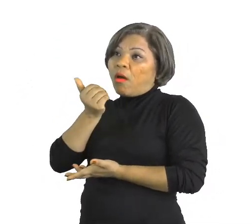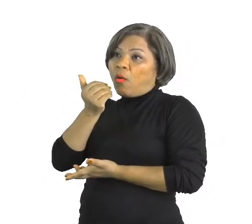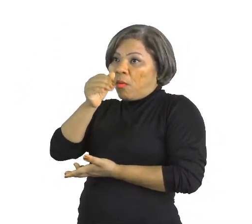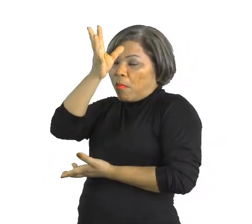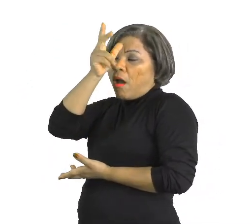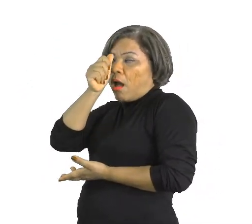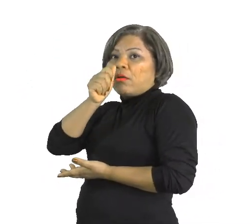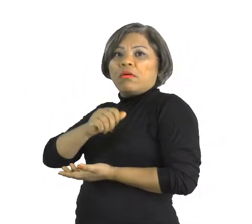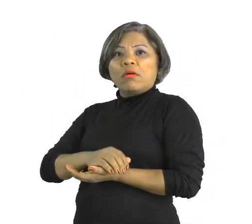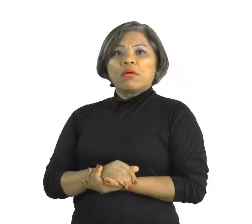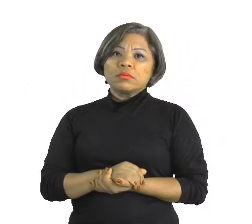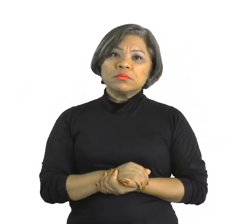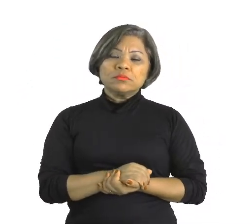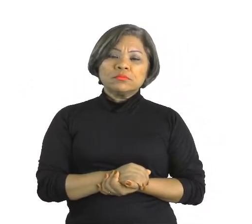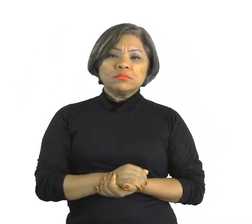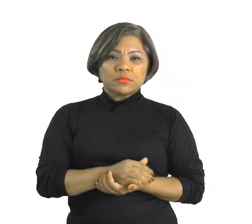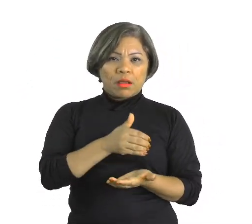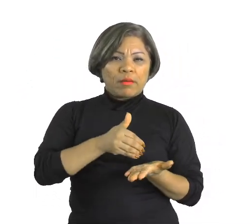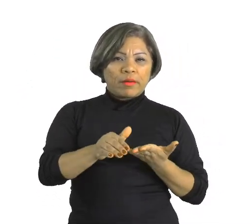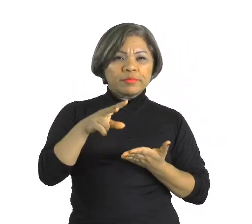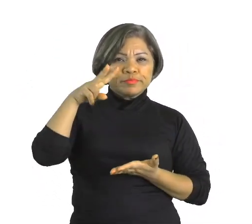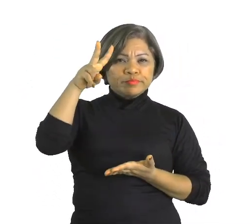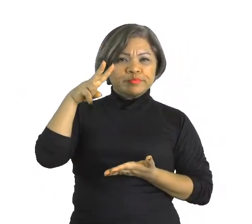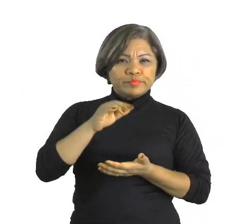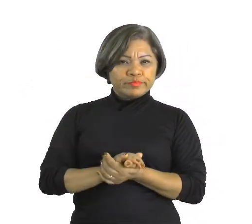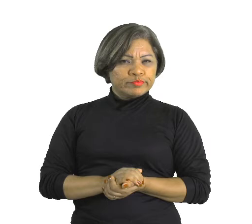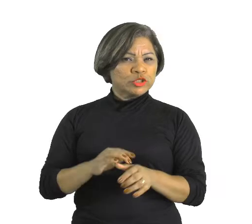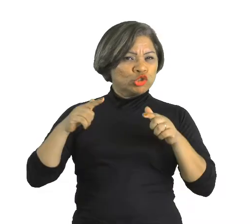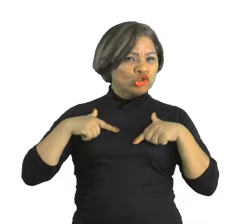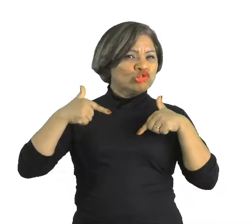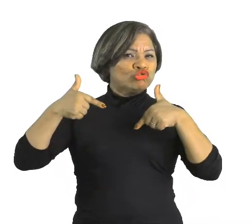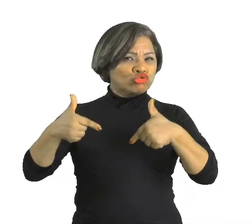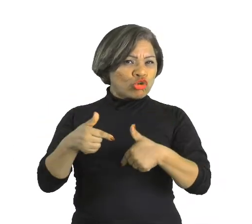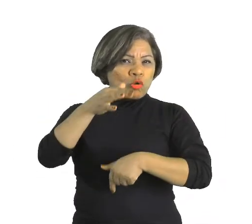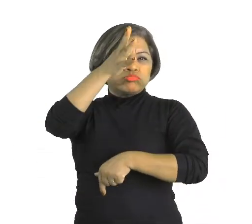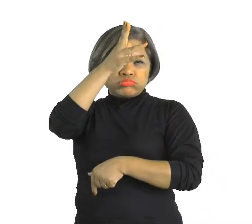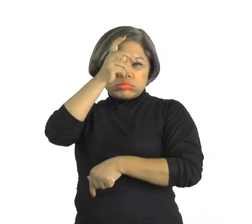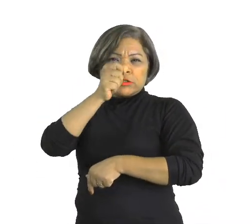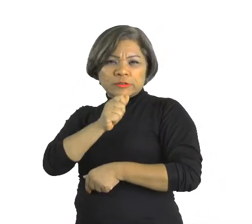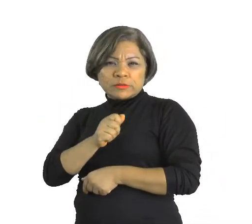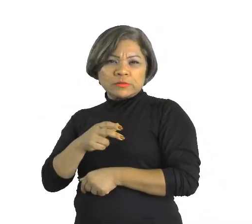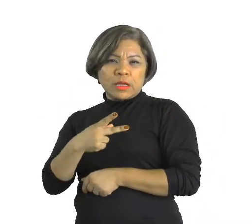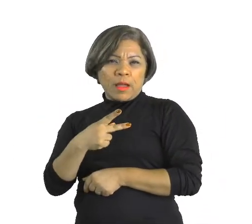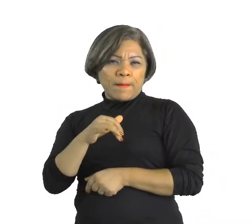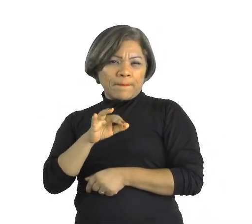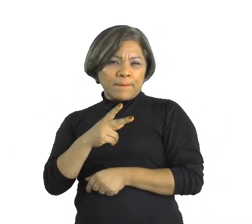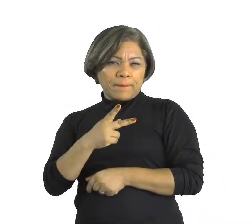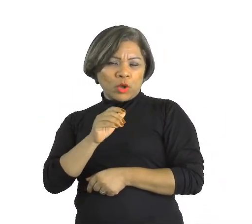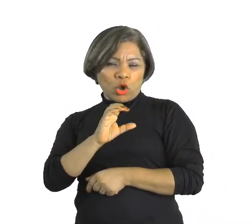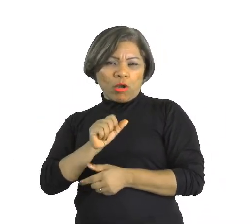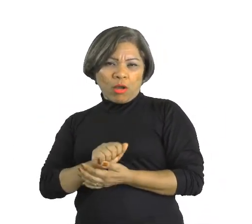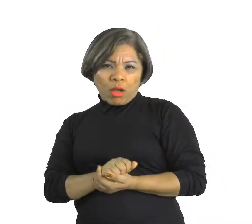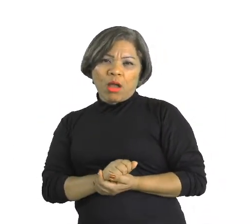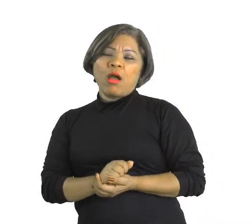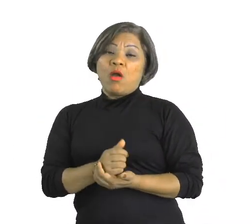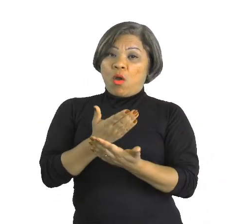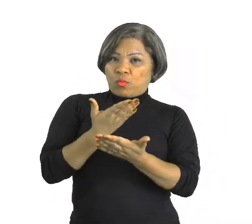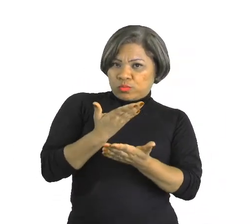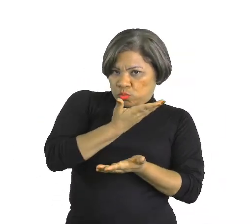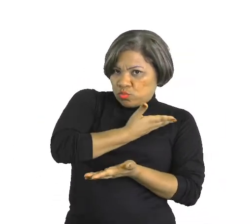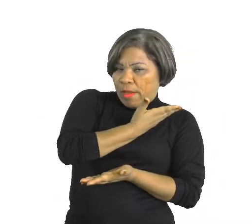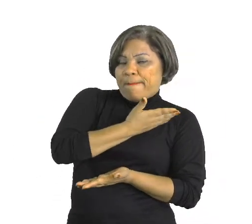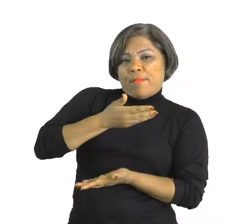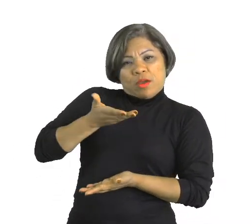Continuando a história. Sorte da Pipoca que seus fabulosos amigos antigos bolaram um